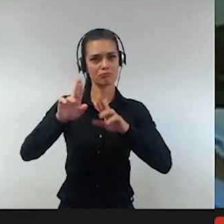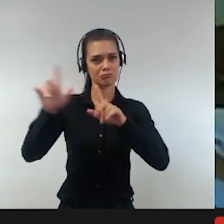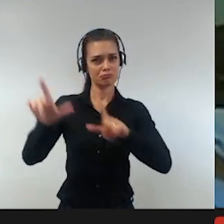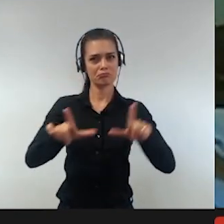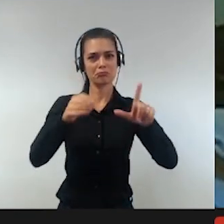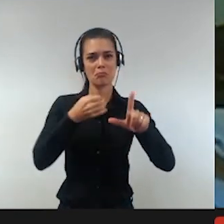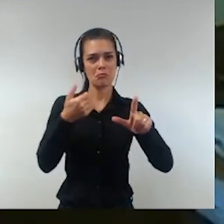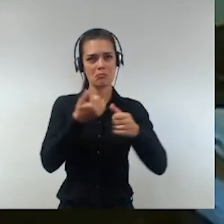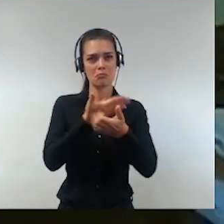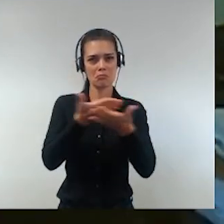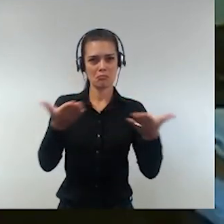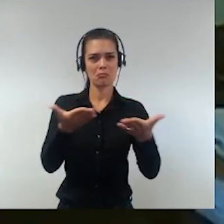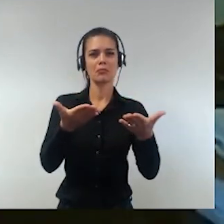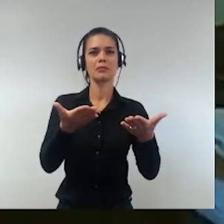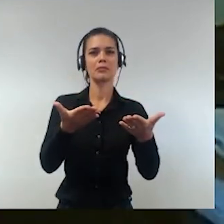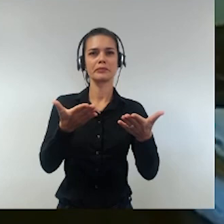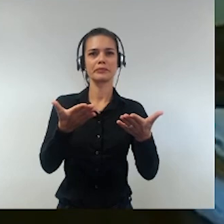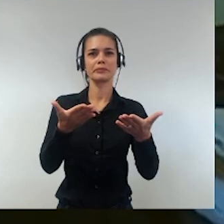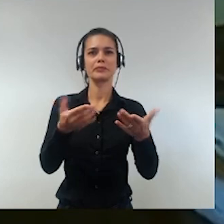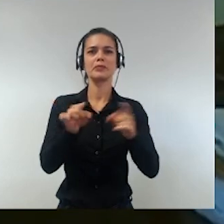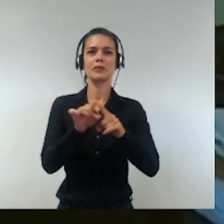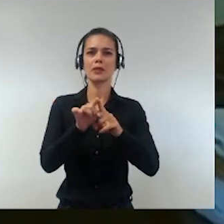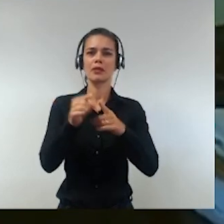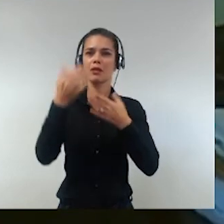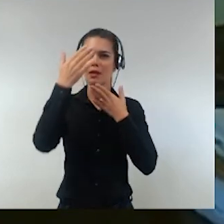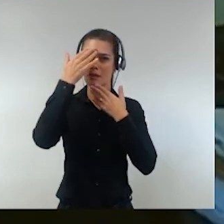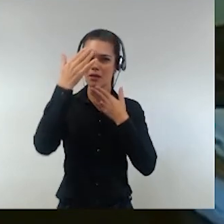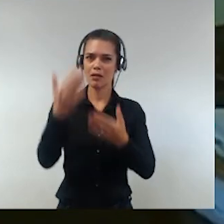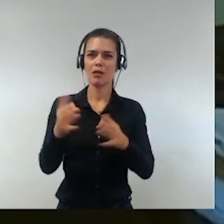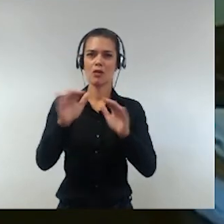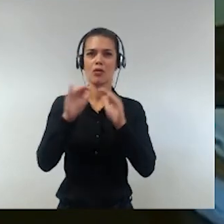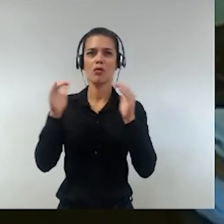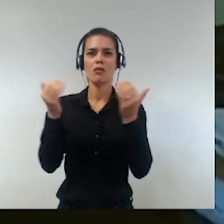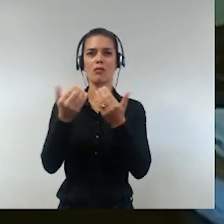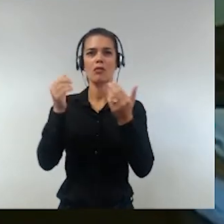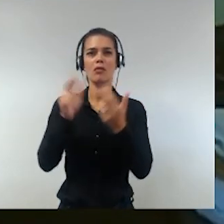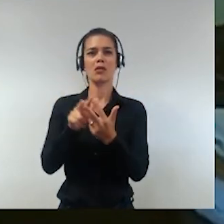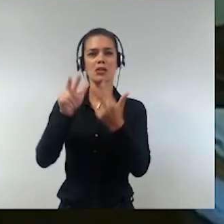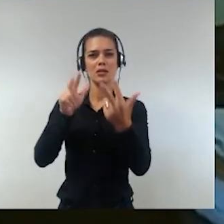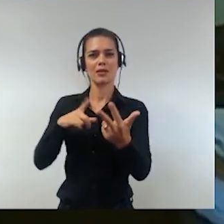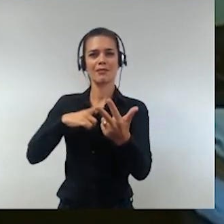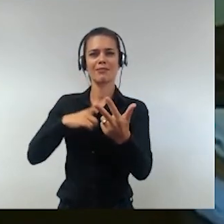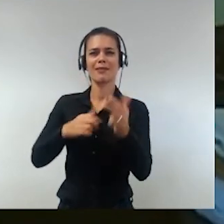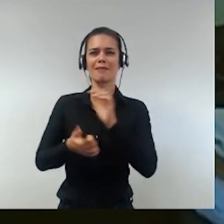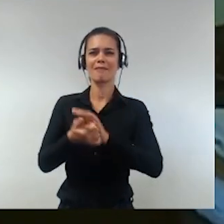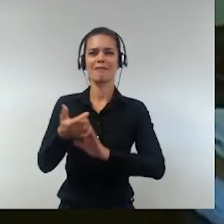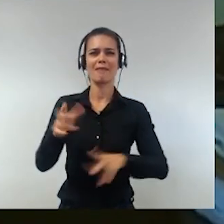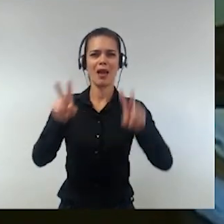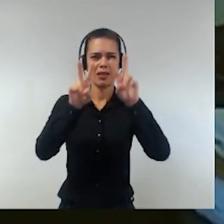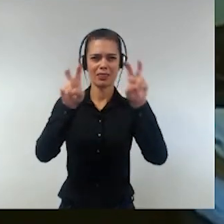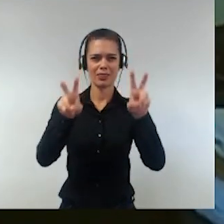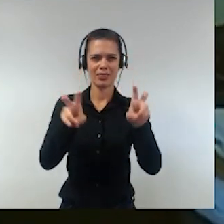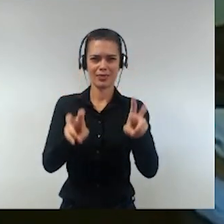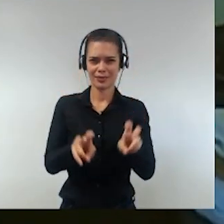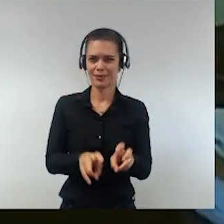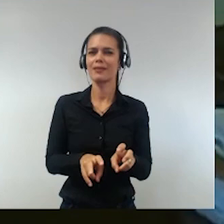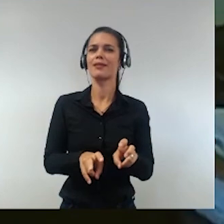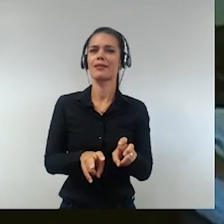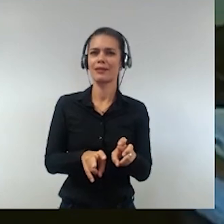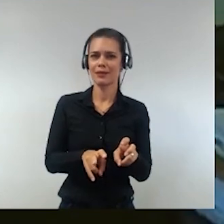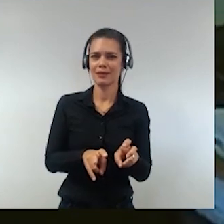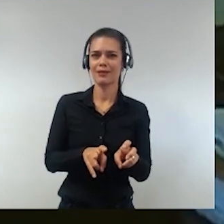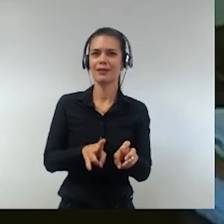e agradecer e que o nosso Congresso Digital continua com vários painéis que serão também